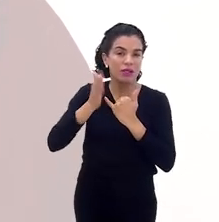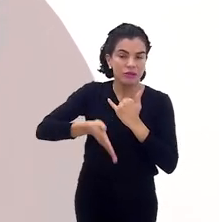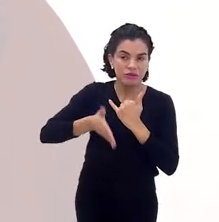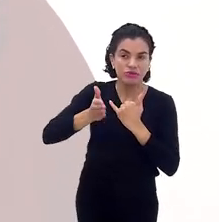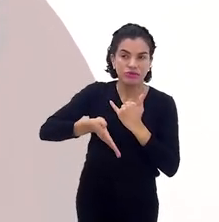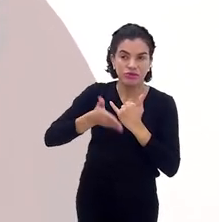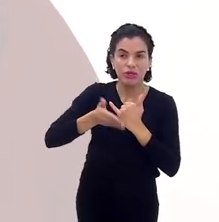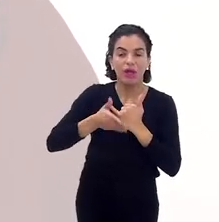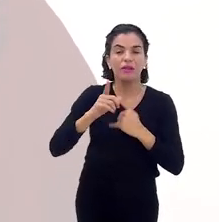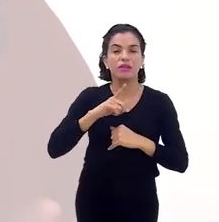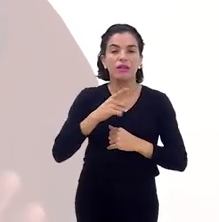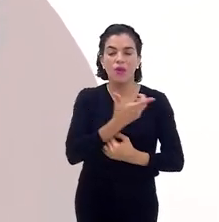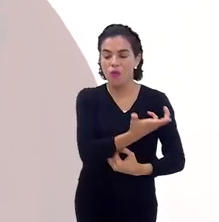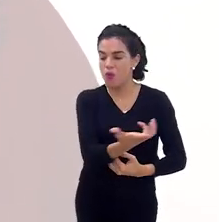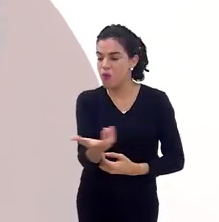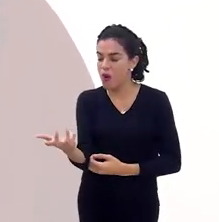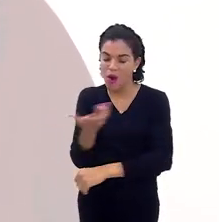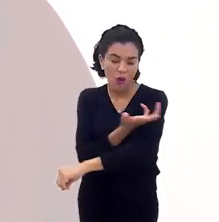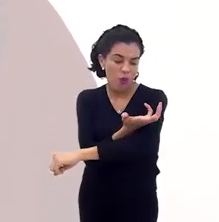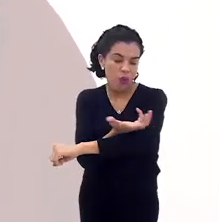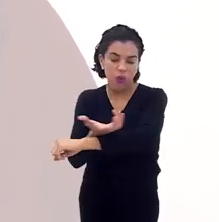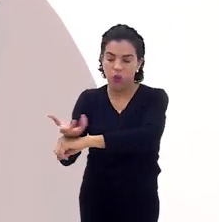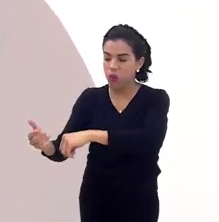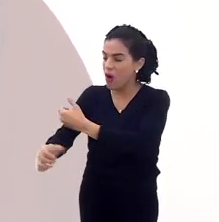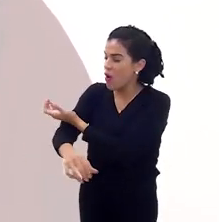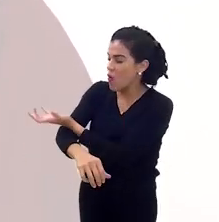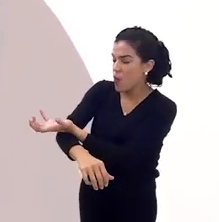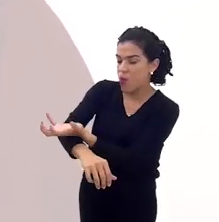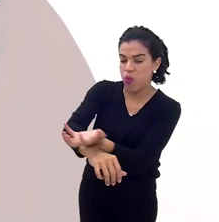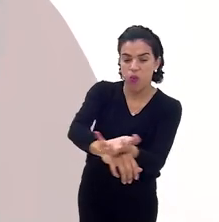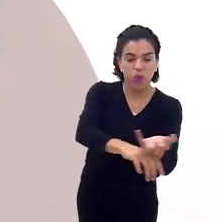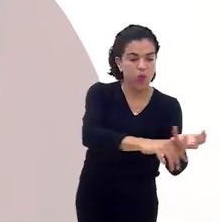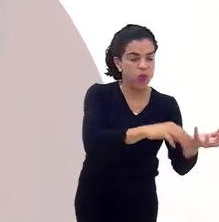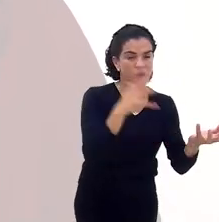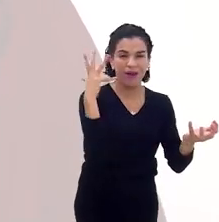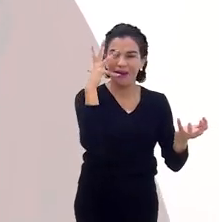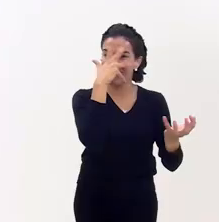É, tem um jardim muito bonito, assim, e é um lugar...